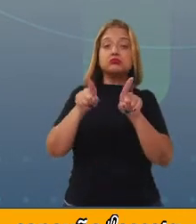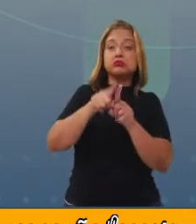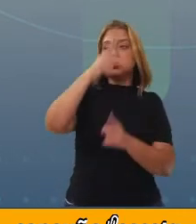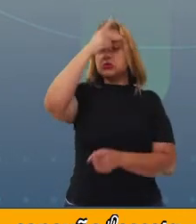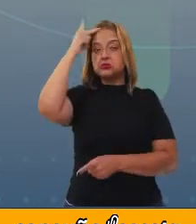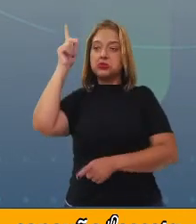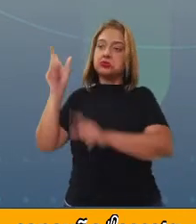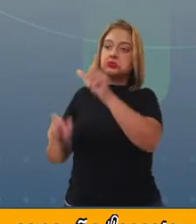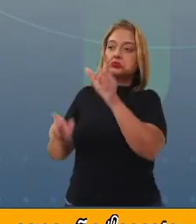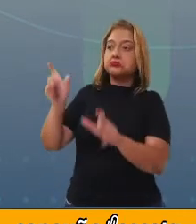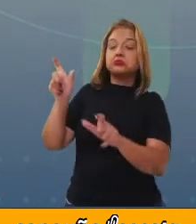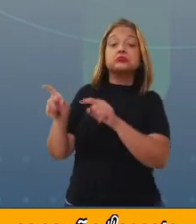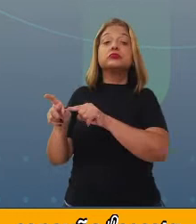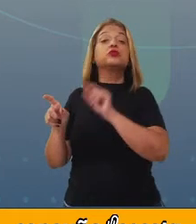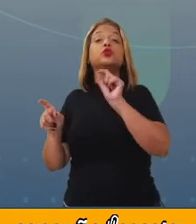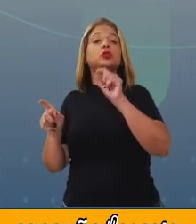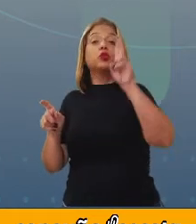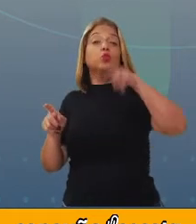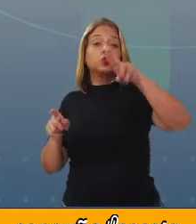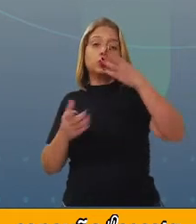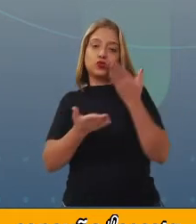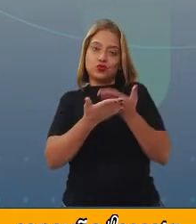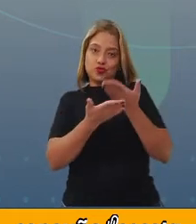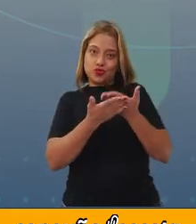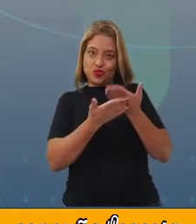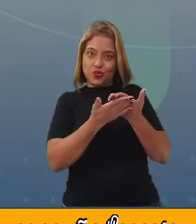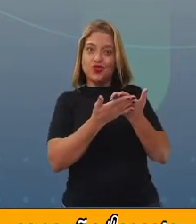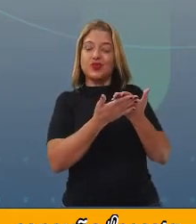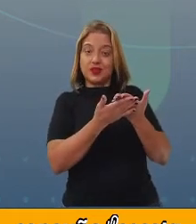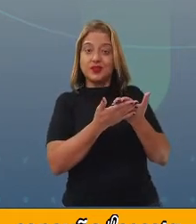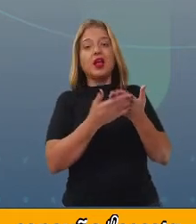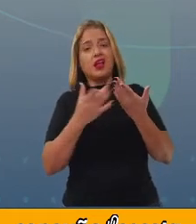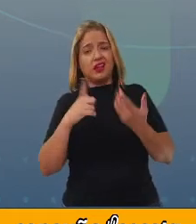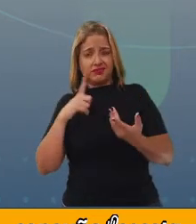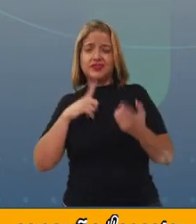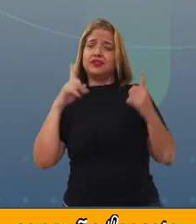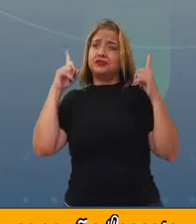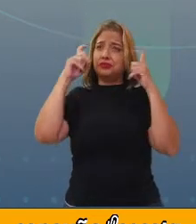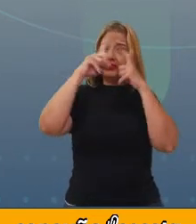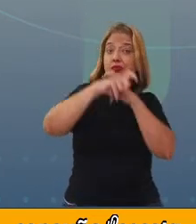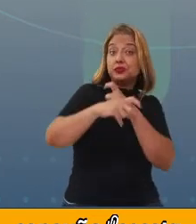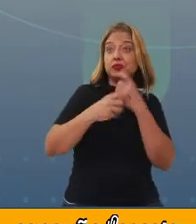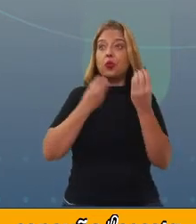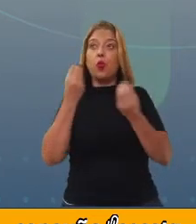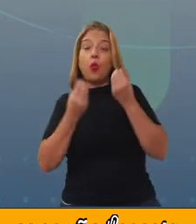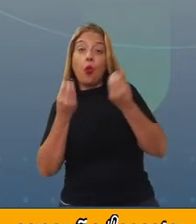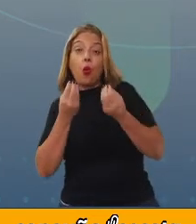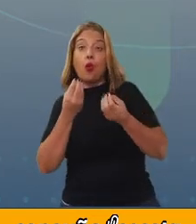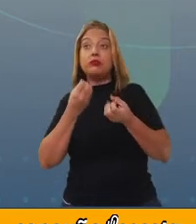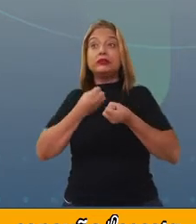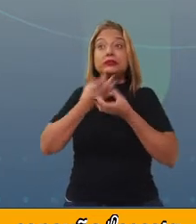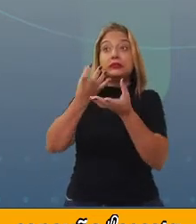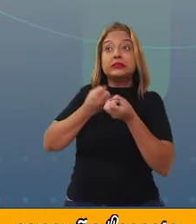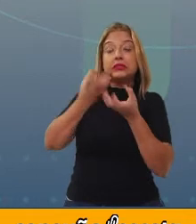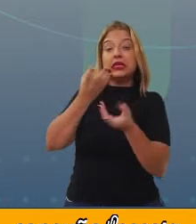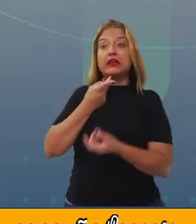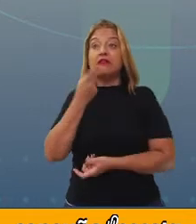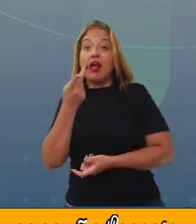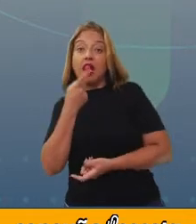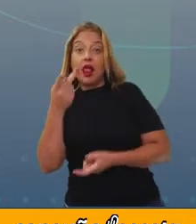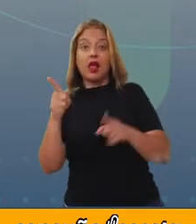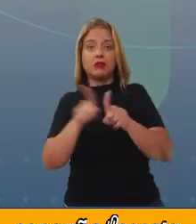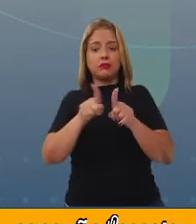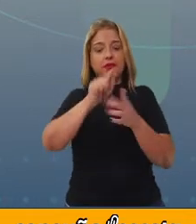não teve acesso aos estudos e apresentam um pouco de dificuldade na hora de falar, de escrever, em